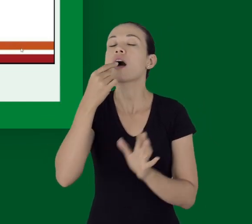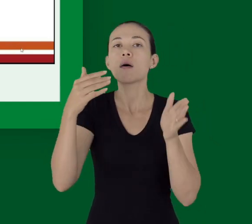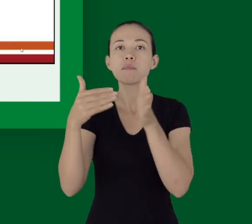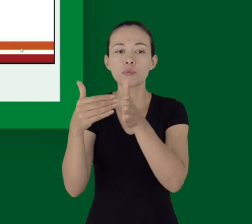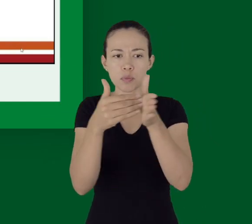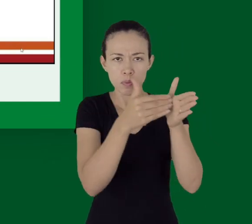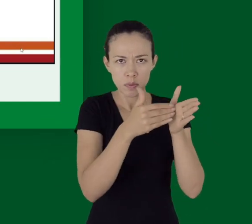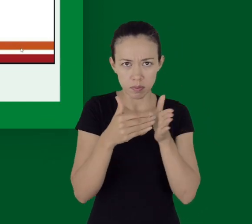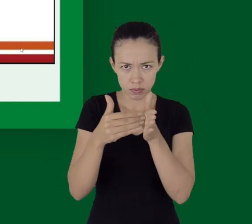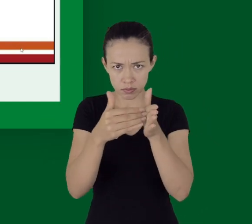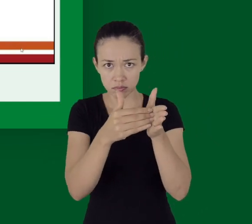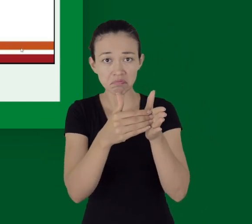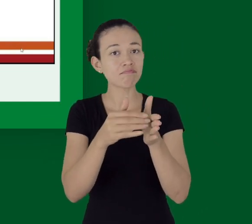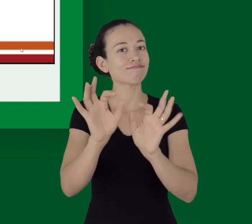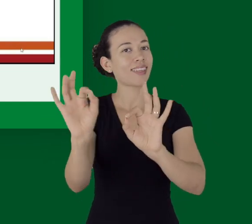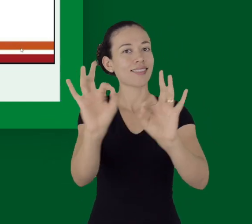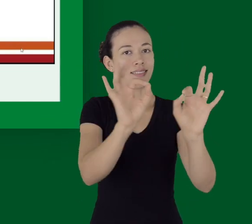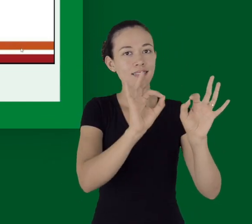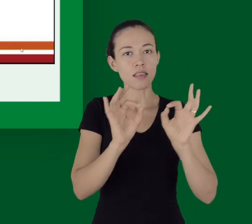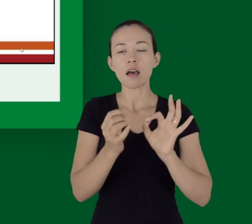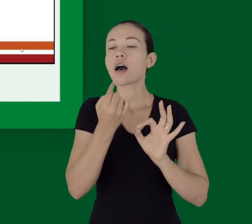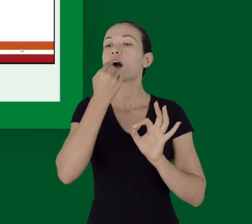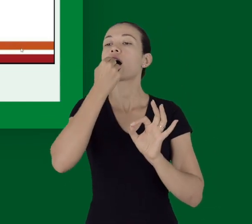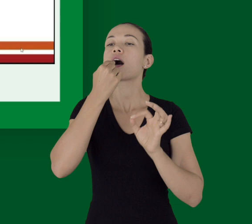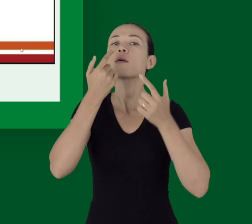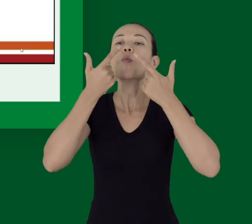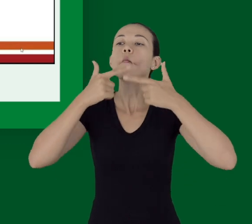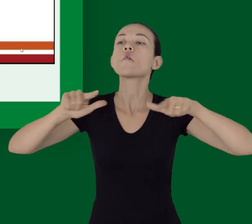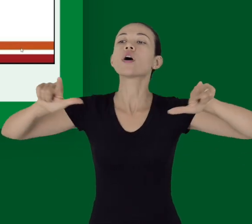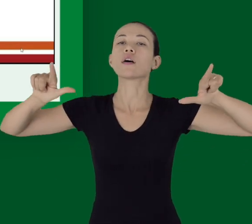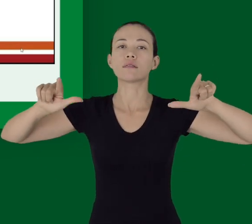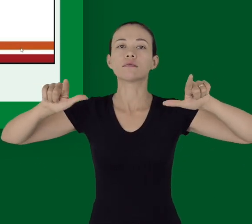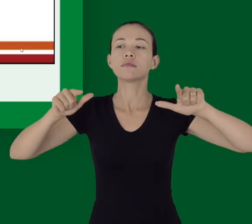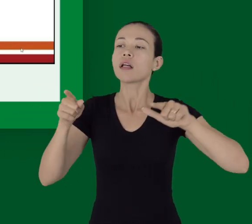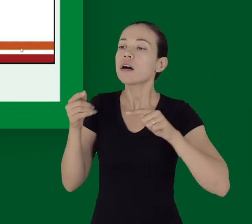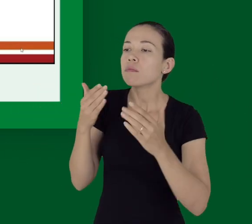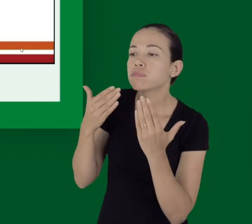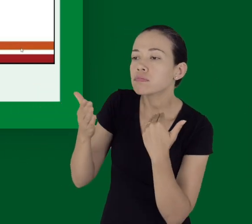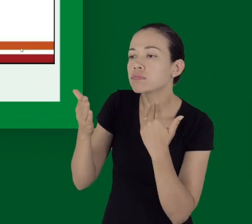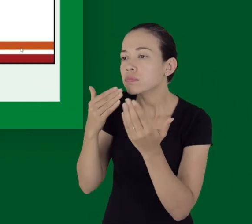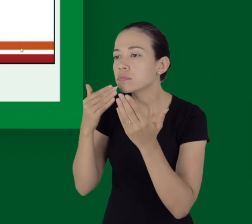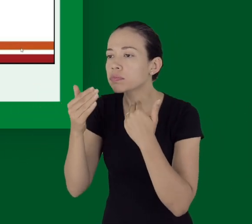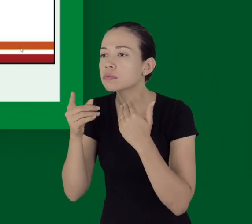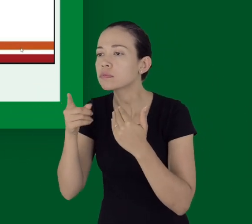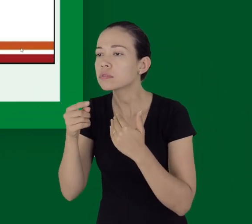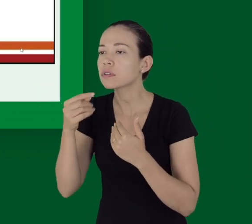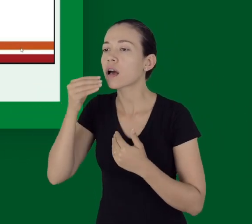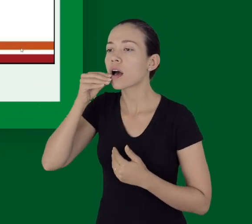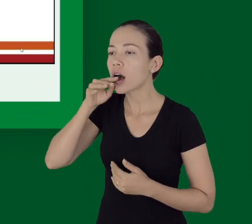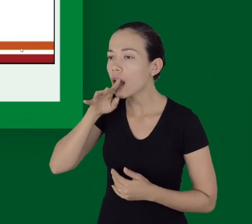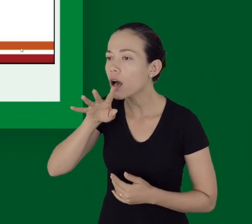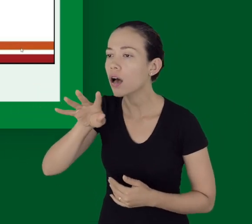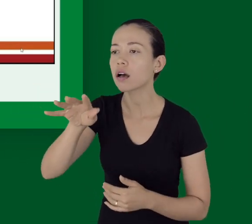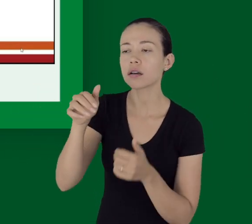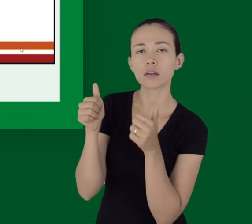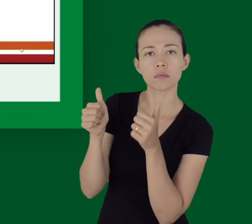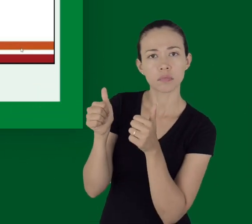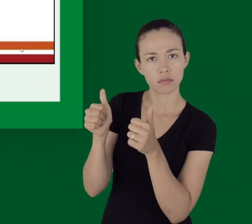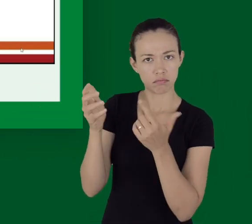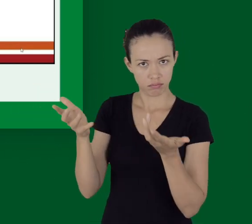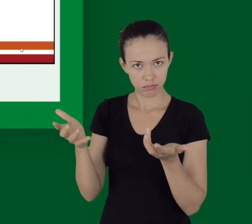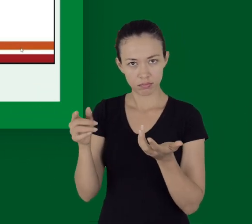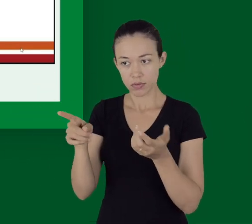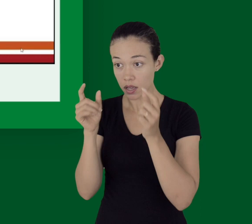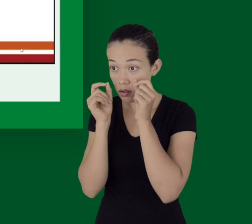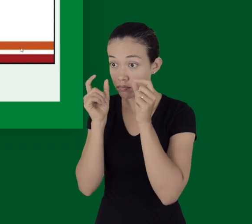a via aérea tá pérvia, né? Tá saindo ar, tá respirando, a pessoa tá conversando nesse caso.